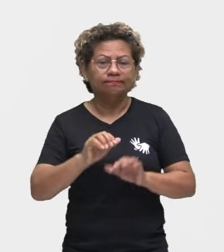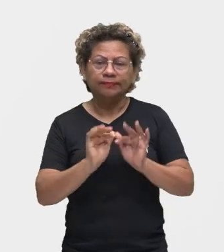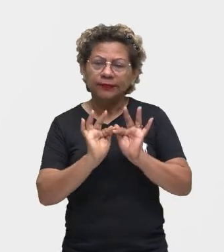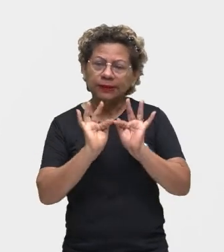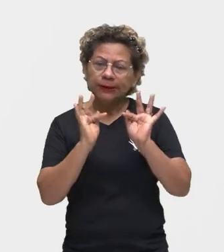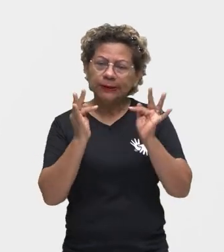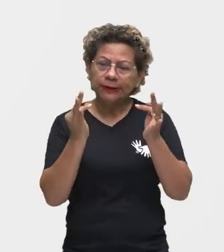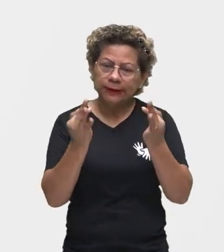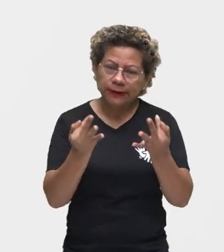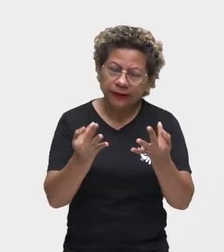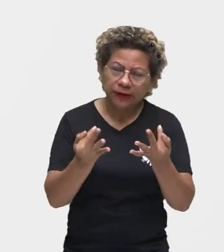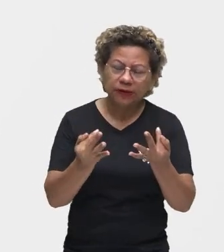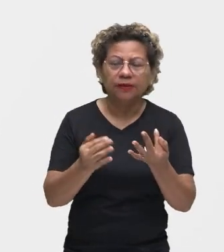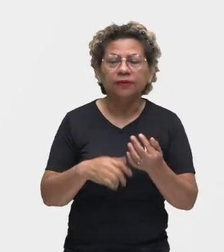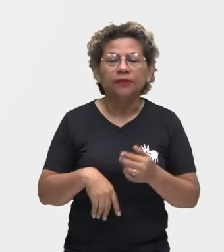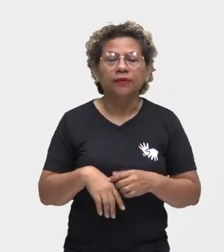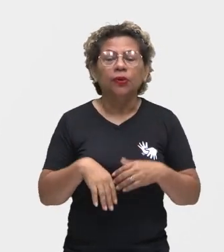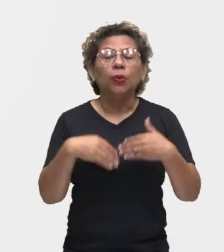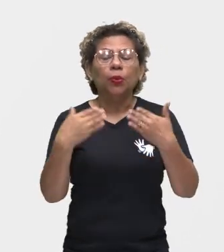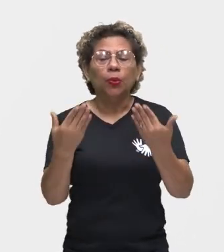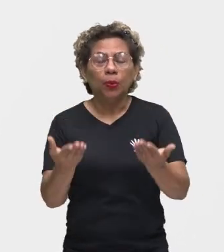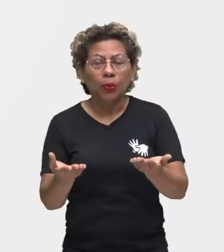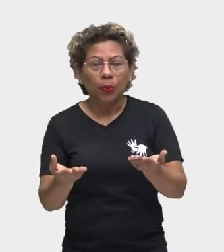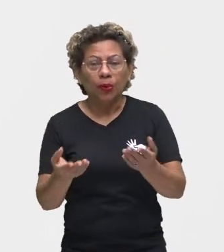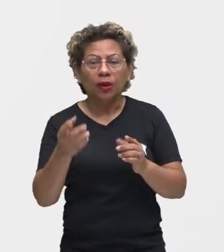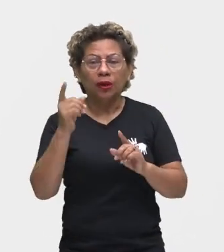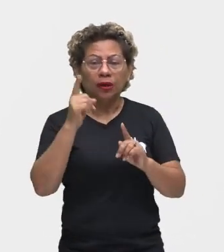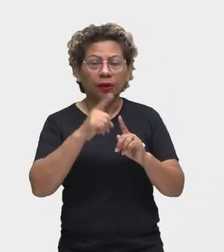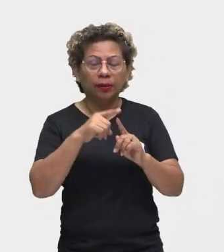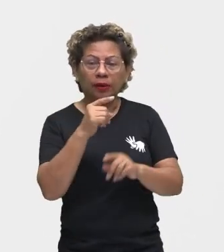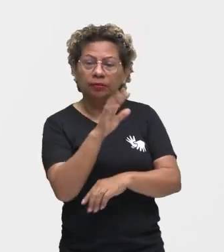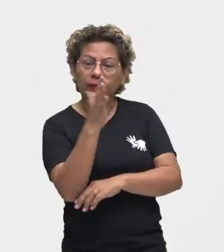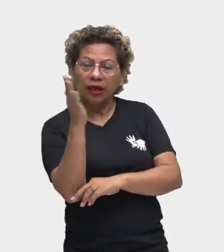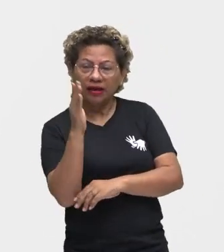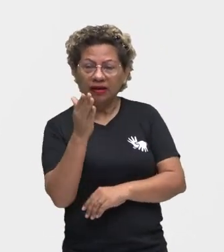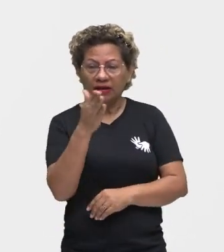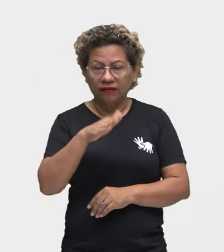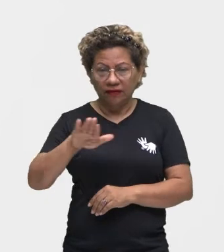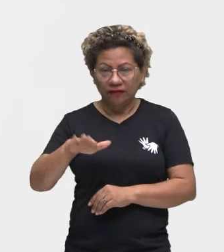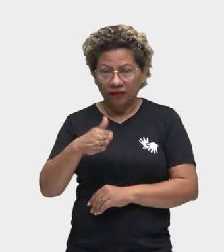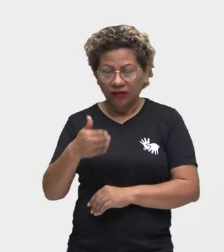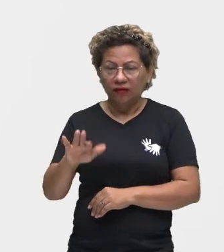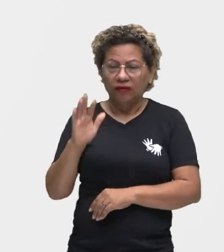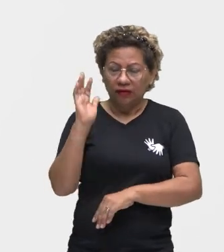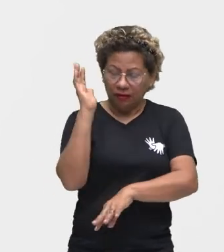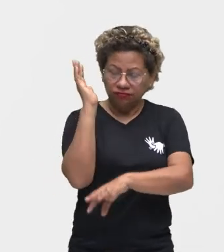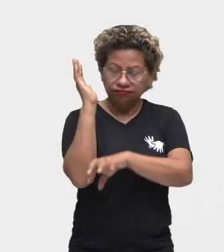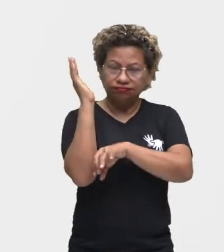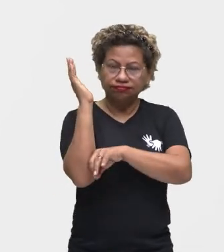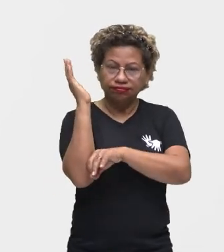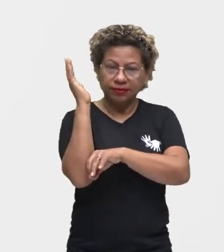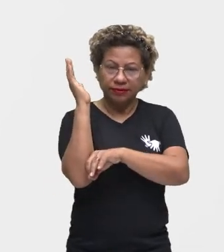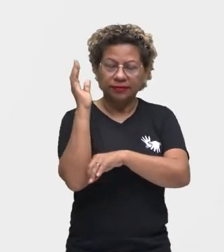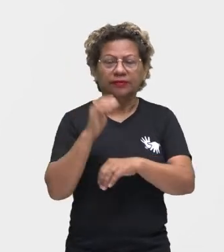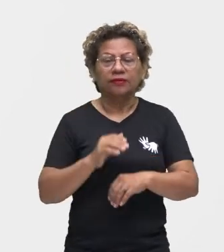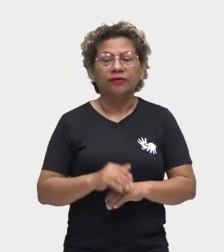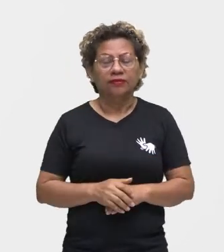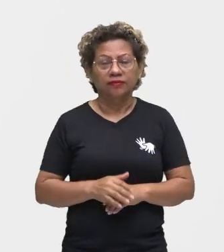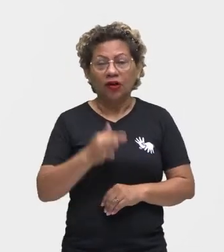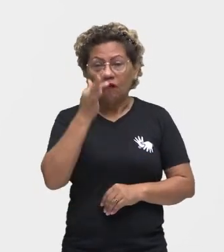qual parte da planta? A. Folha. B. Caule. C. Flor.